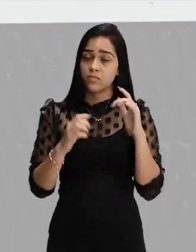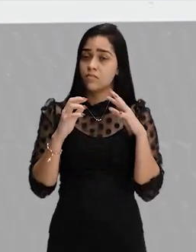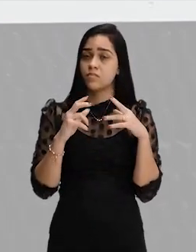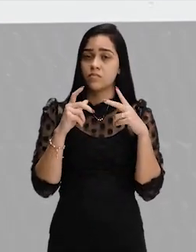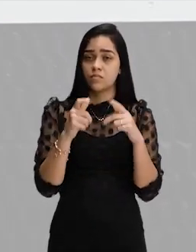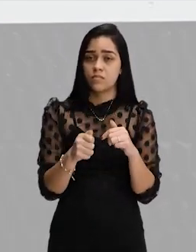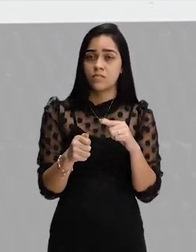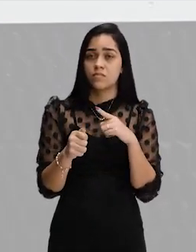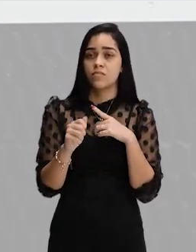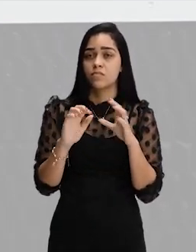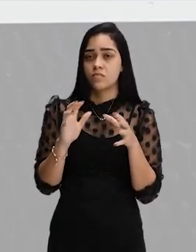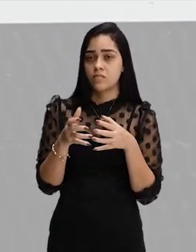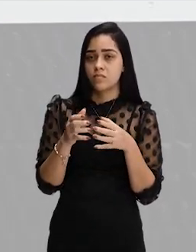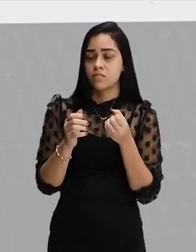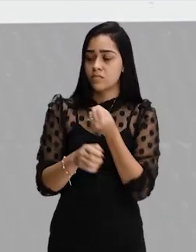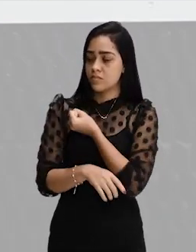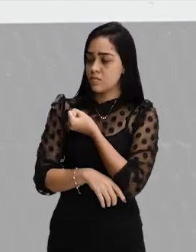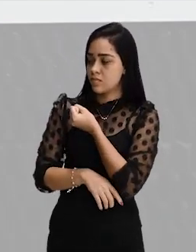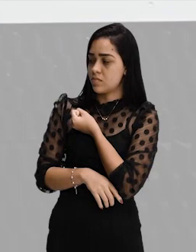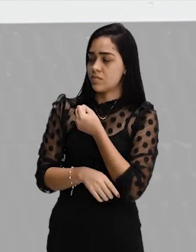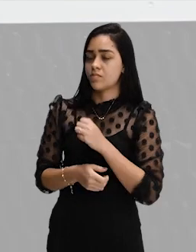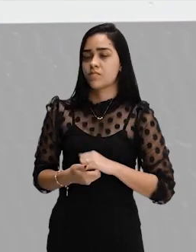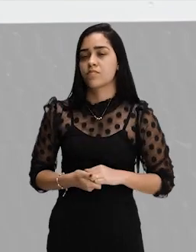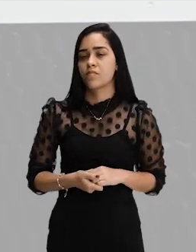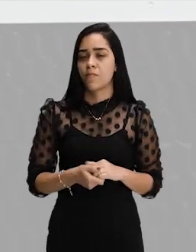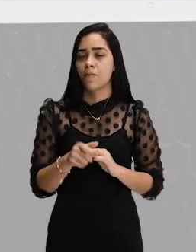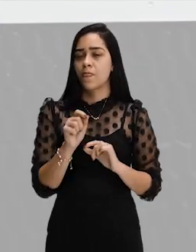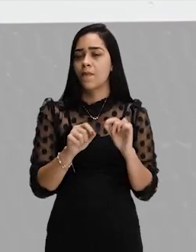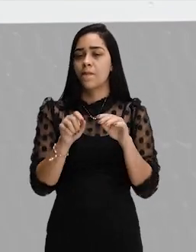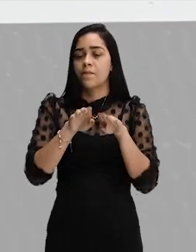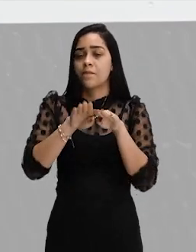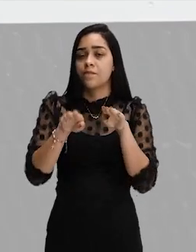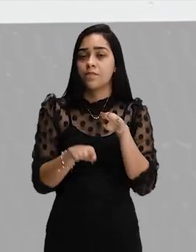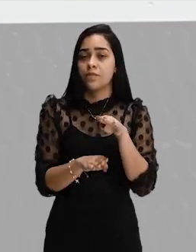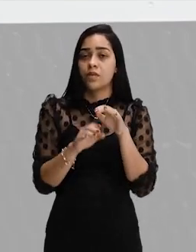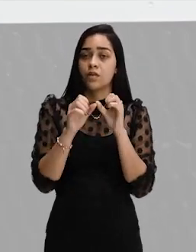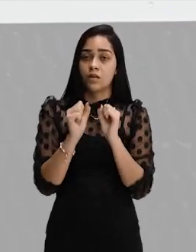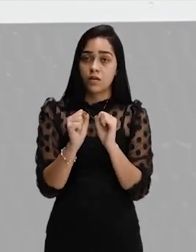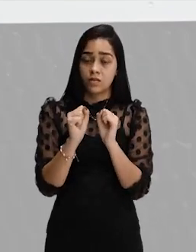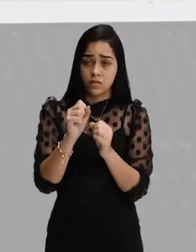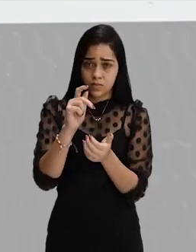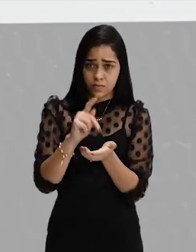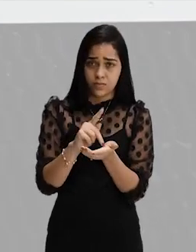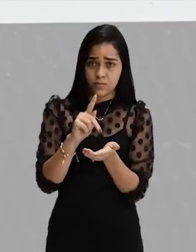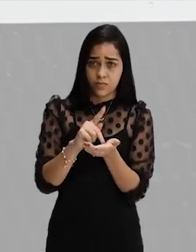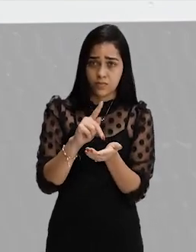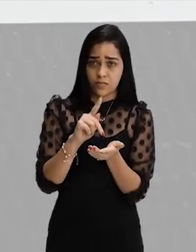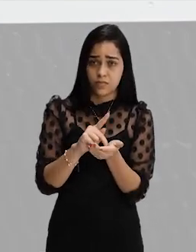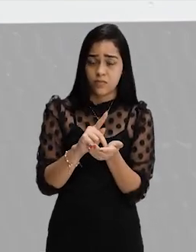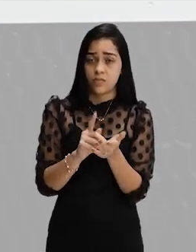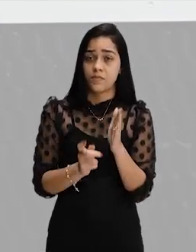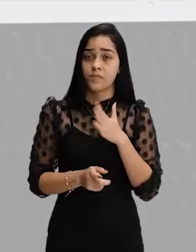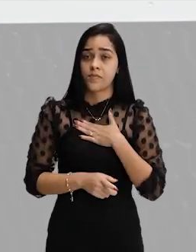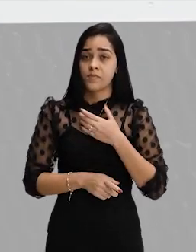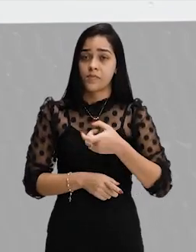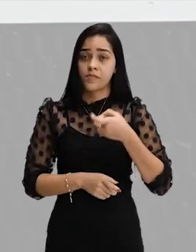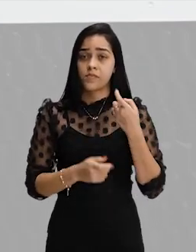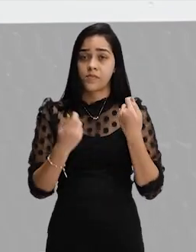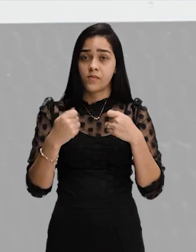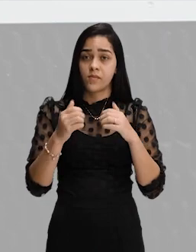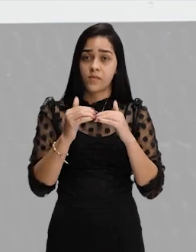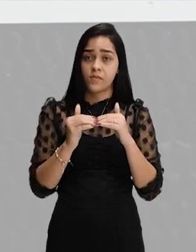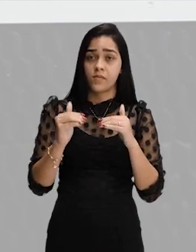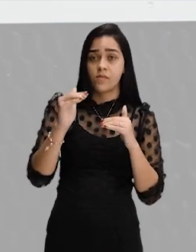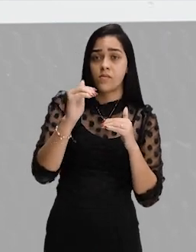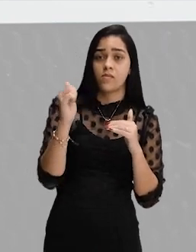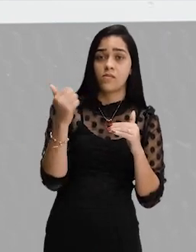o conjunto de números. Então, quer dizer, para que essa desigualdade seja verdadeira, esse meu x tem que ser maior do